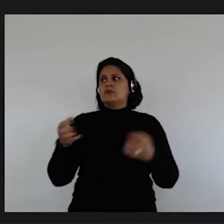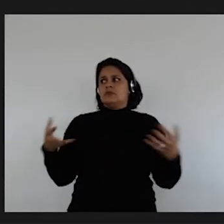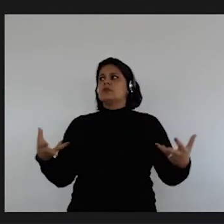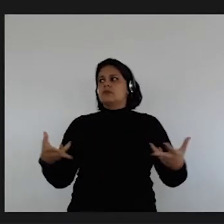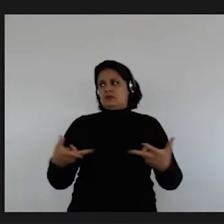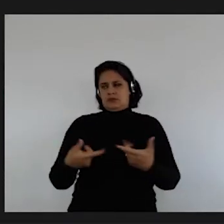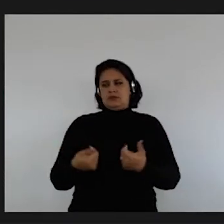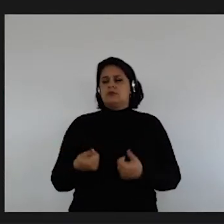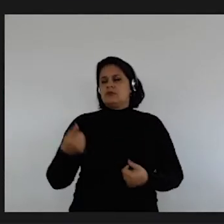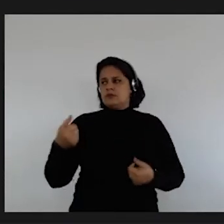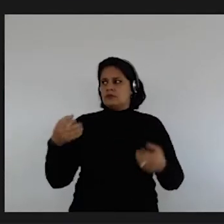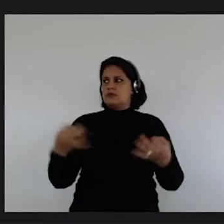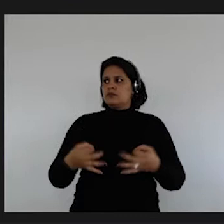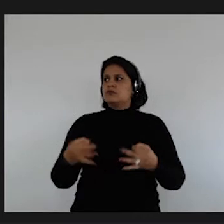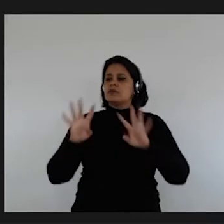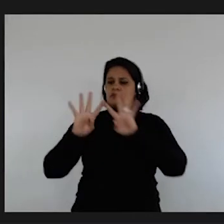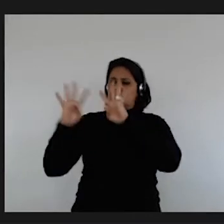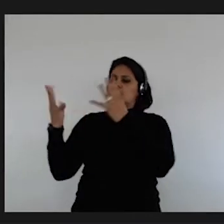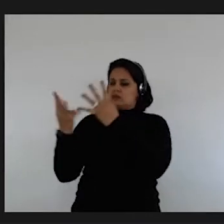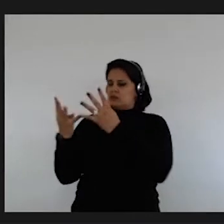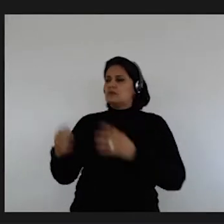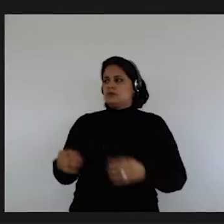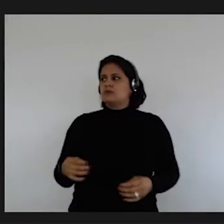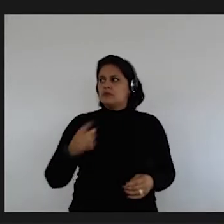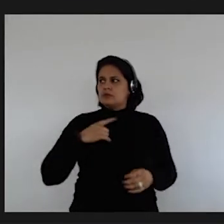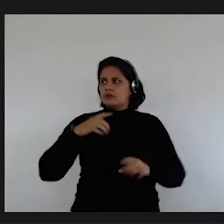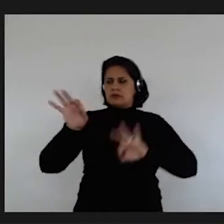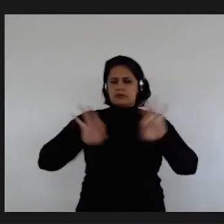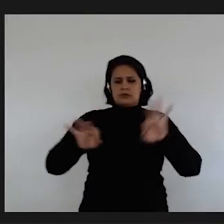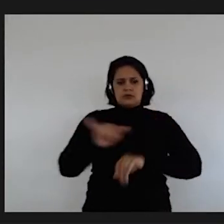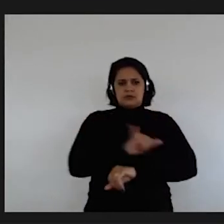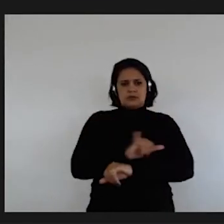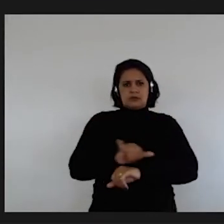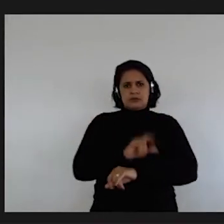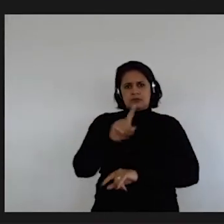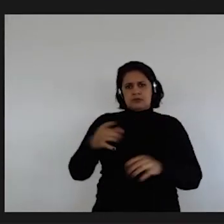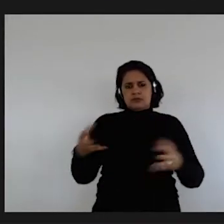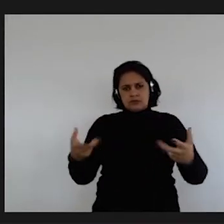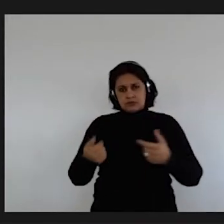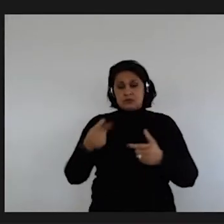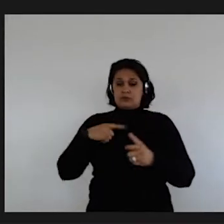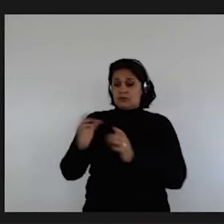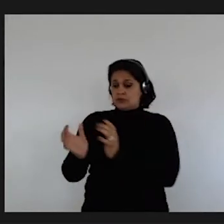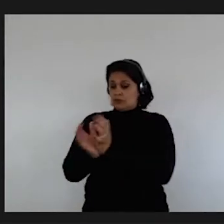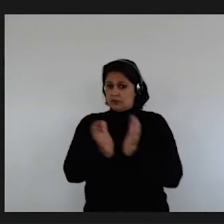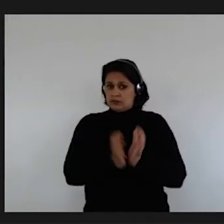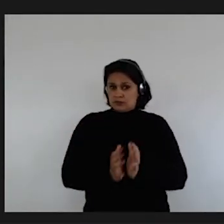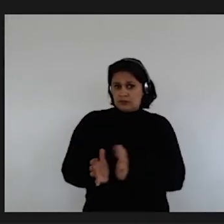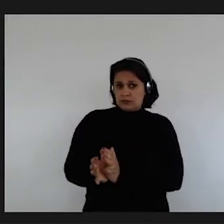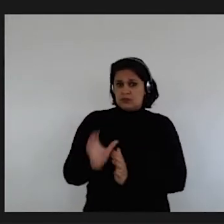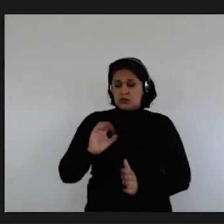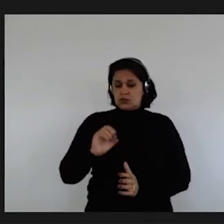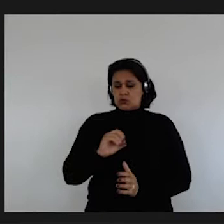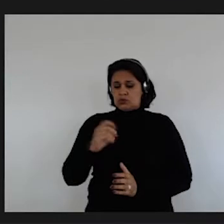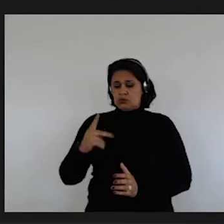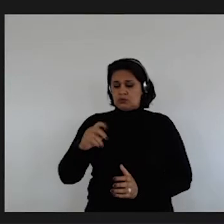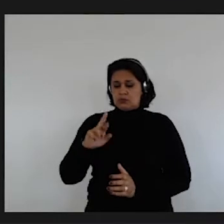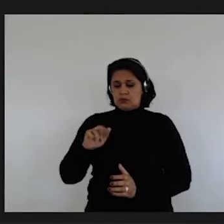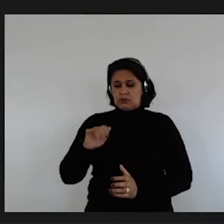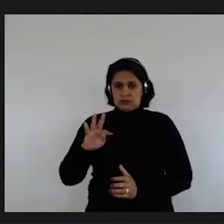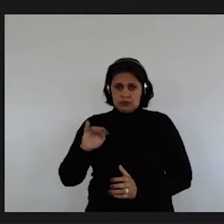sentido que as sociedades cooperativas são fundamentais para que essa logística seja eficaz. Sociedades cooperativas são regulamentadas pela